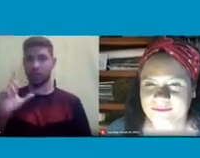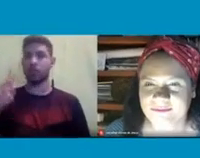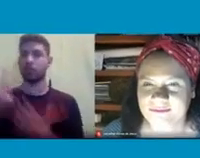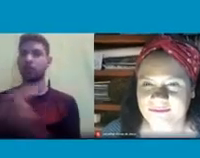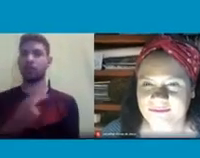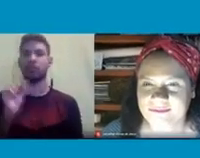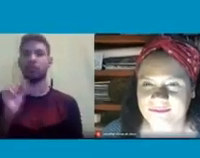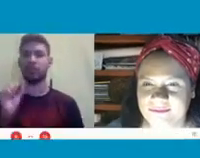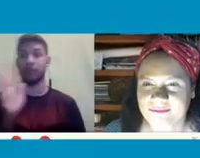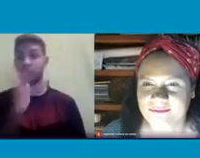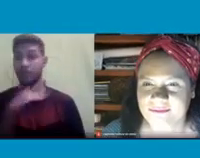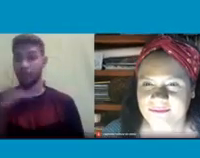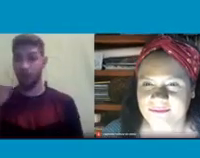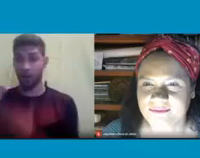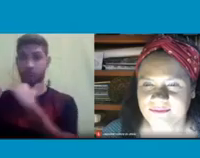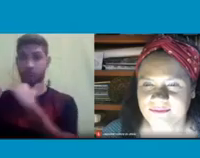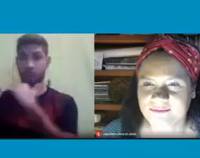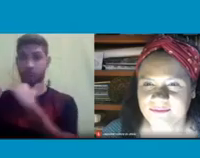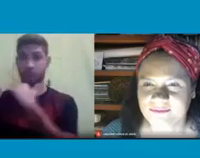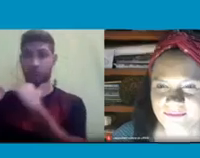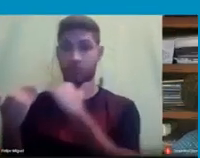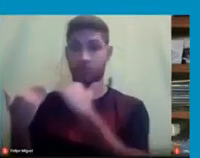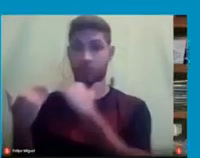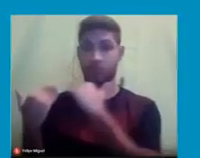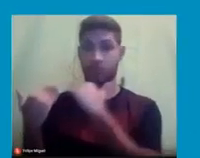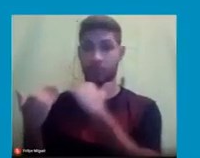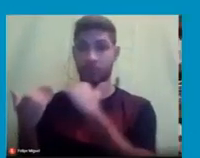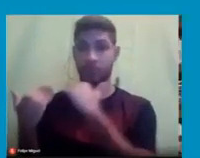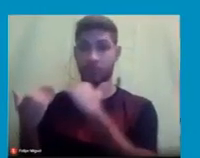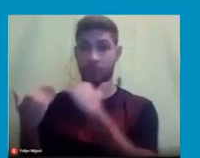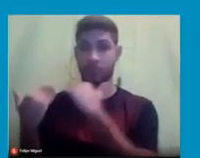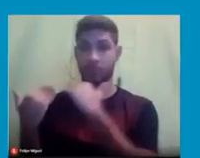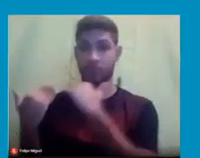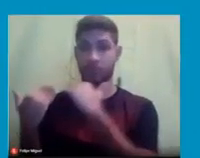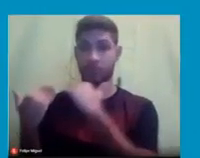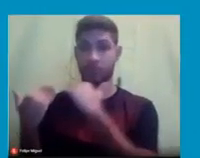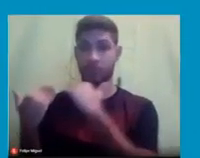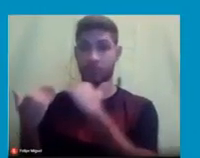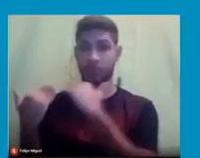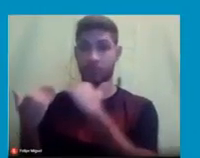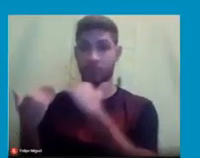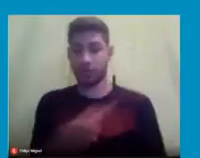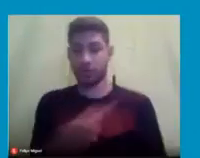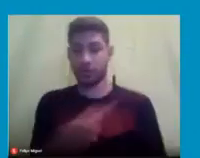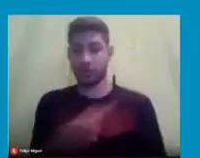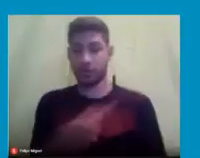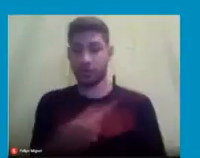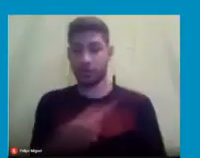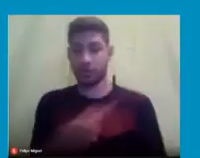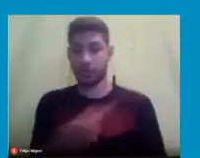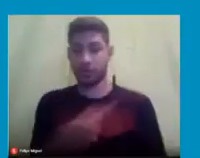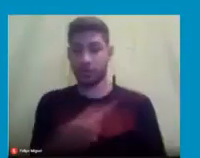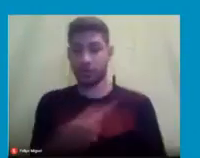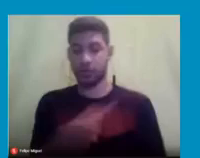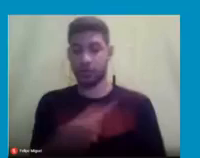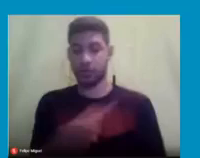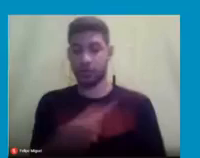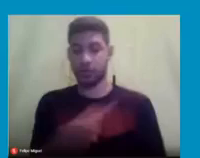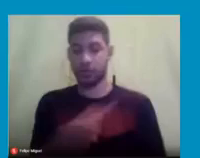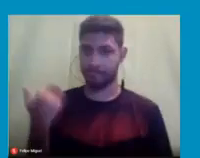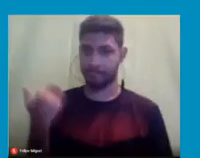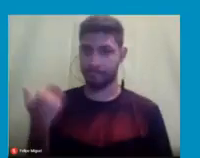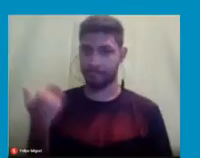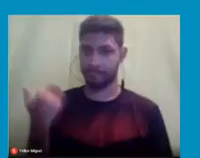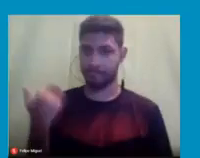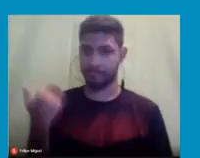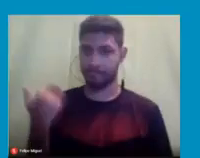aí 500 pessoas por semana no Rio de Janeiro assassinadas, fora os suicídios. É